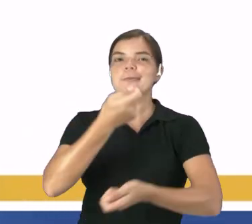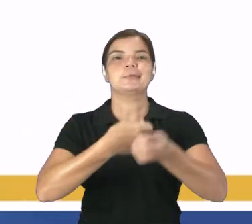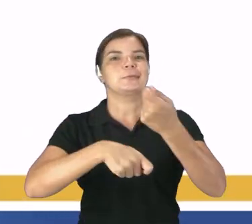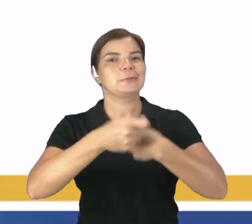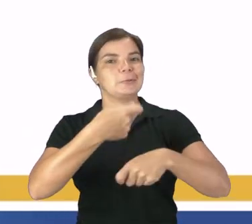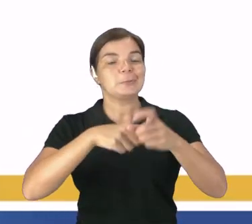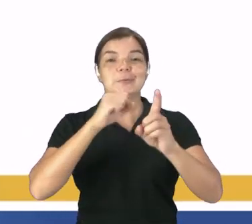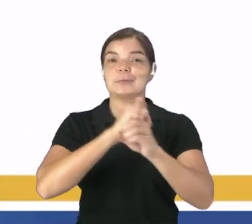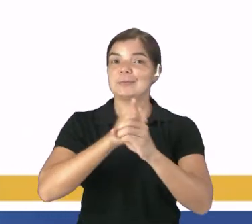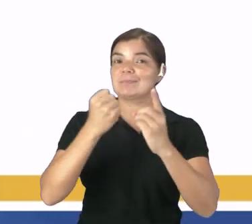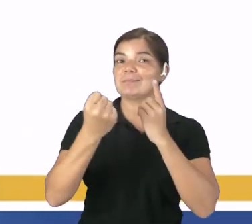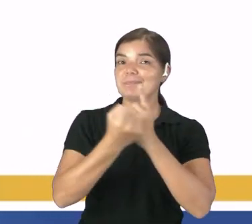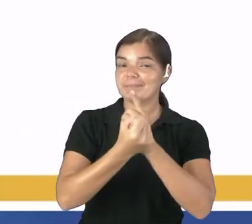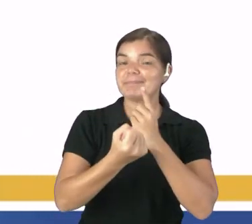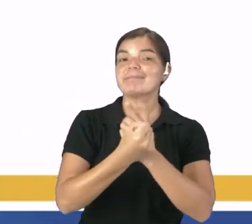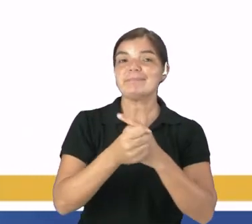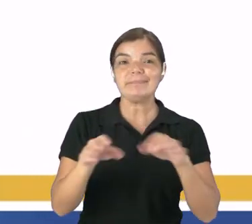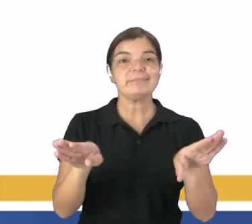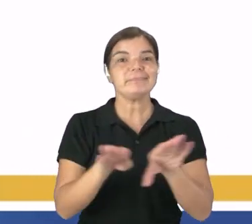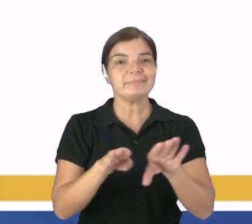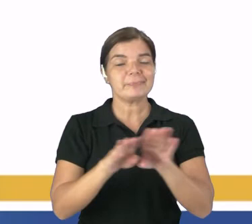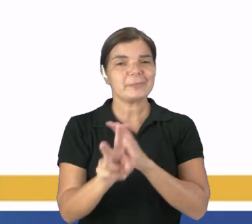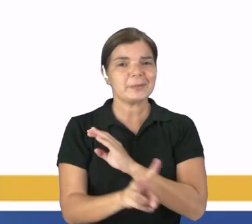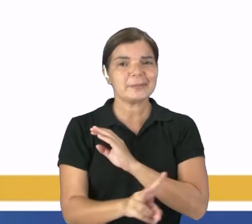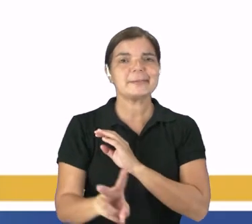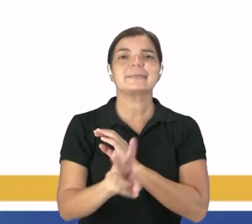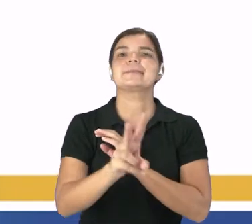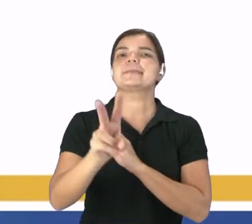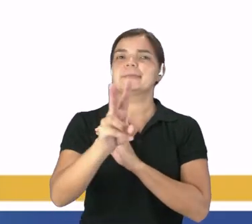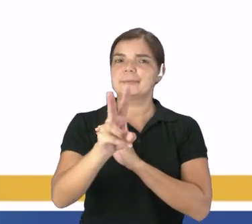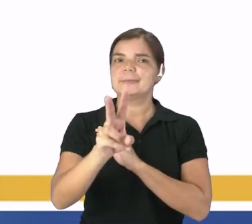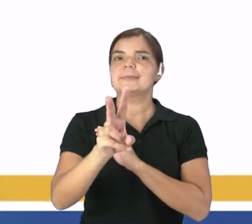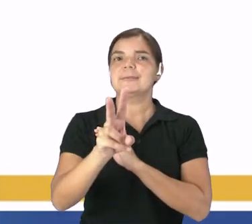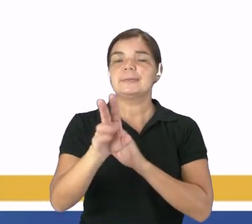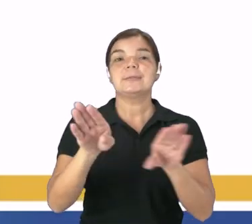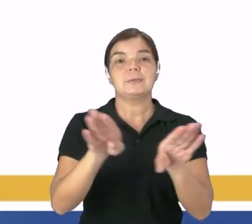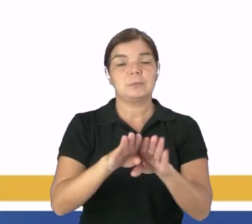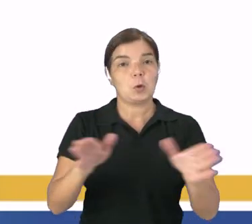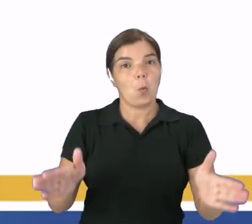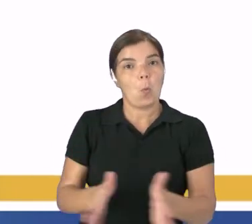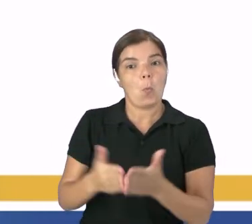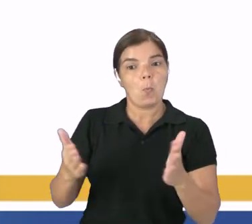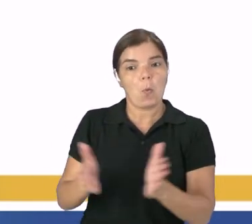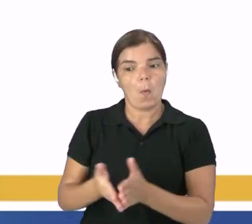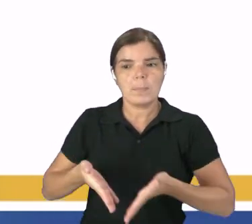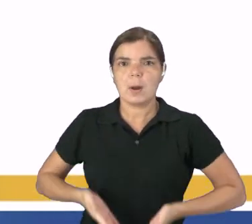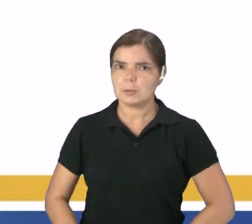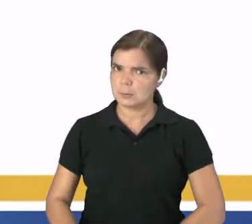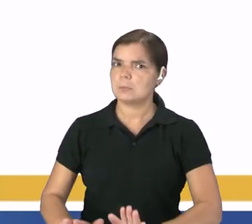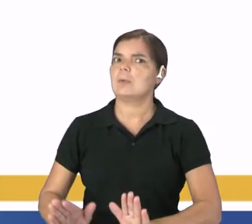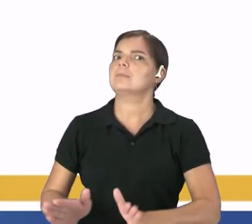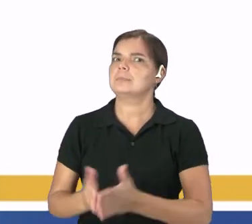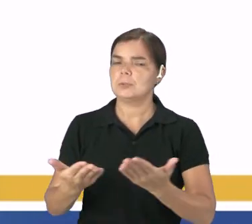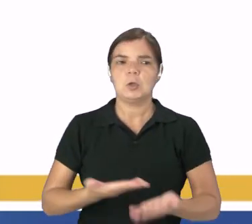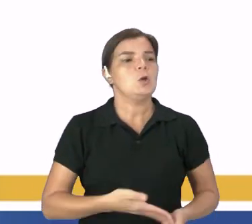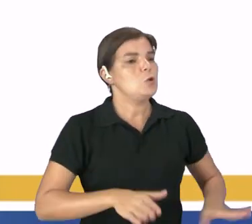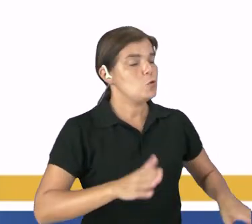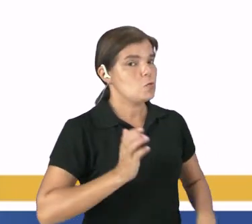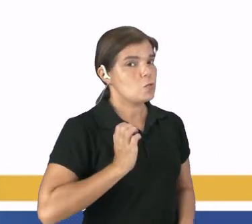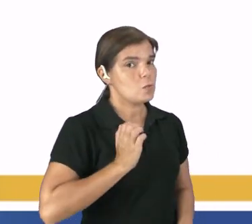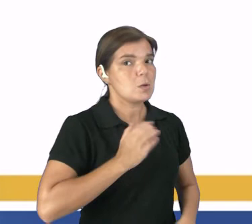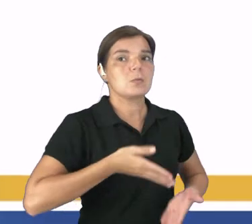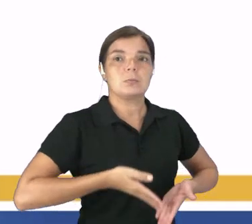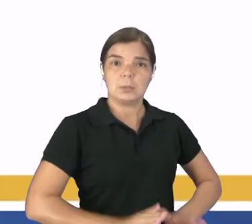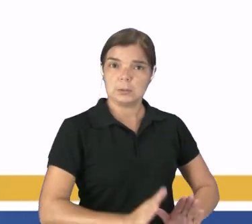historicamente, economicamente, socialmente, de manutenção desses valores, de que o pobre nasceu para ser pobre e o